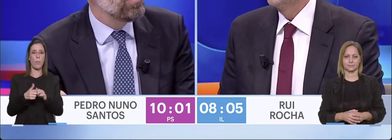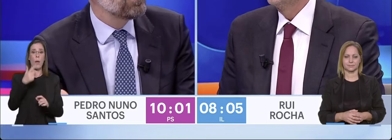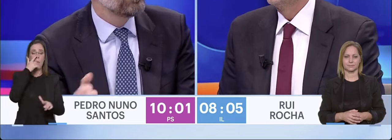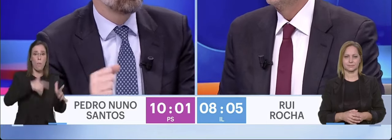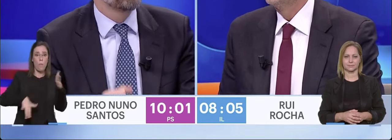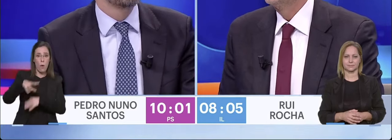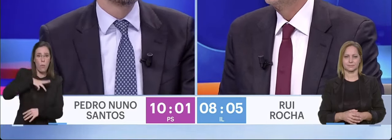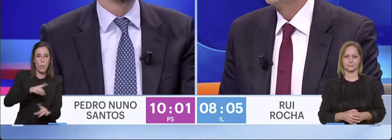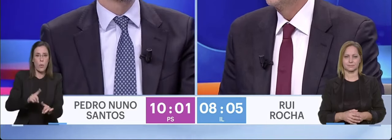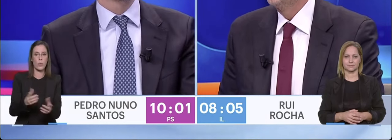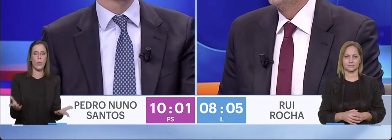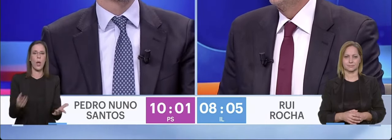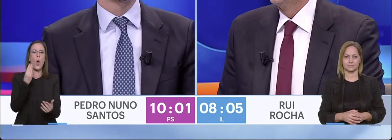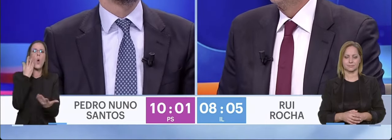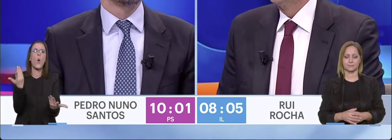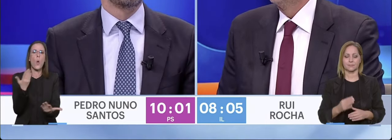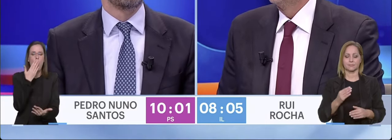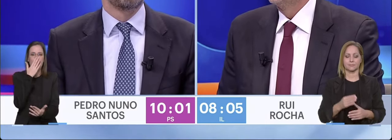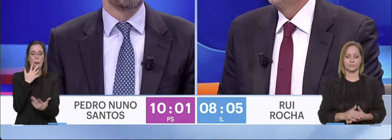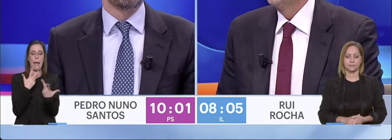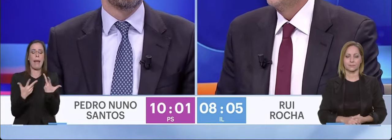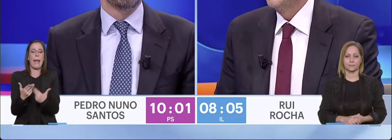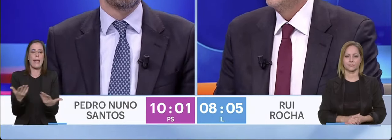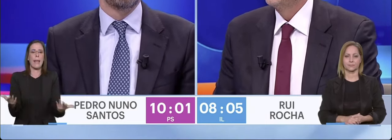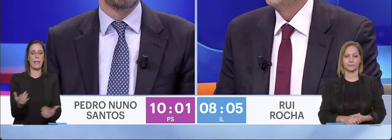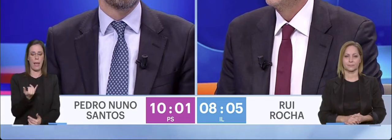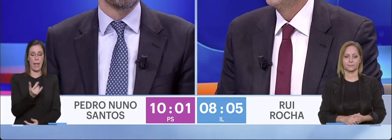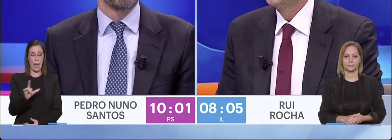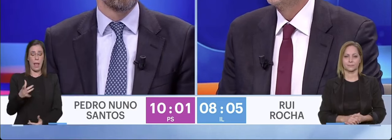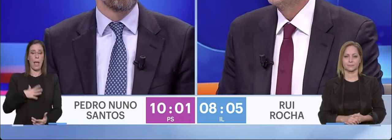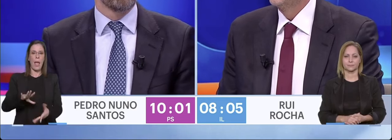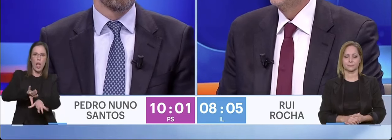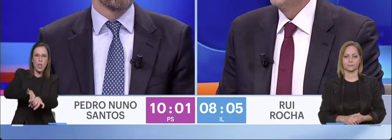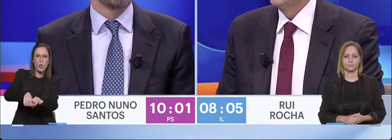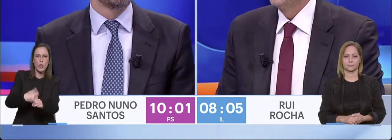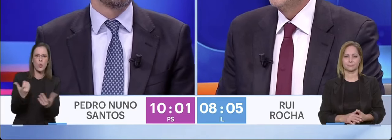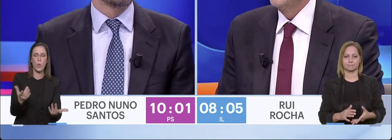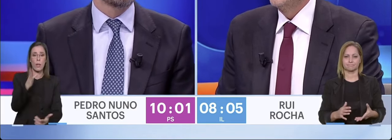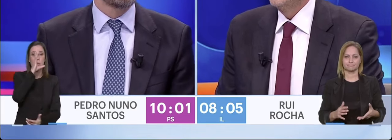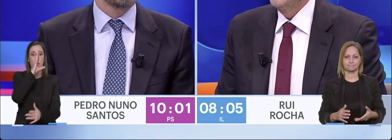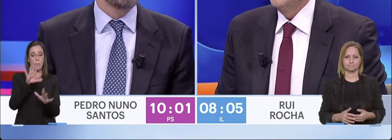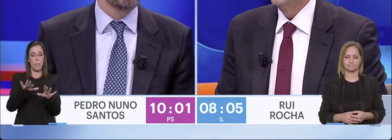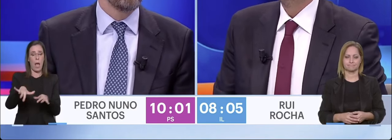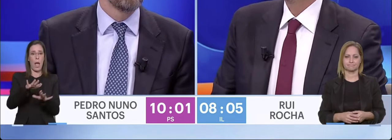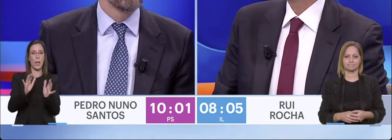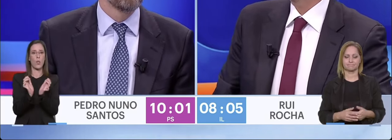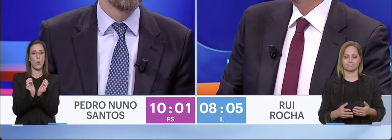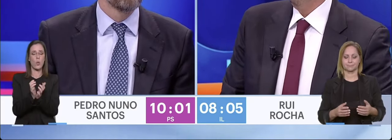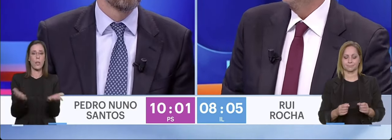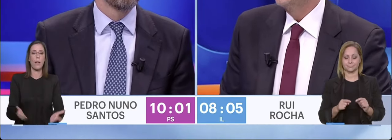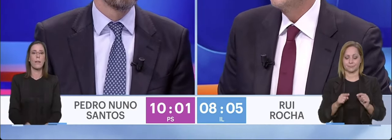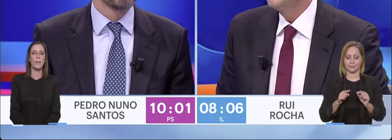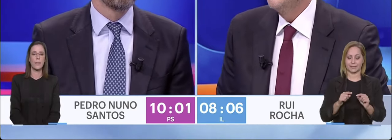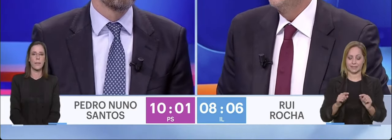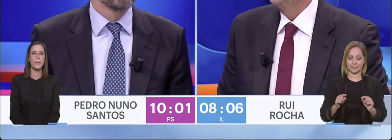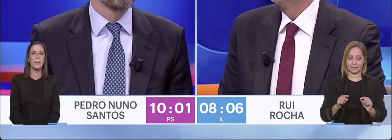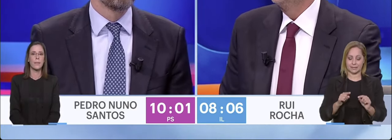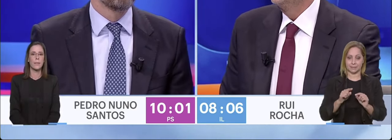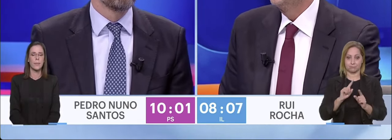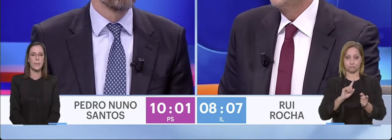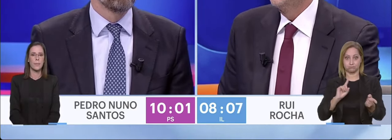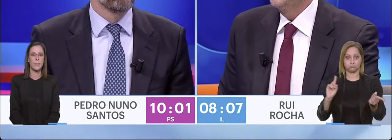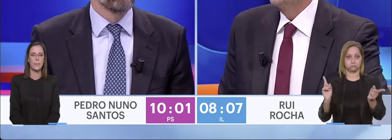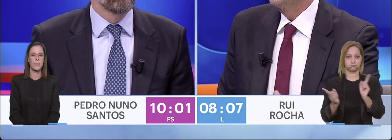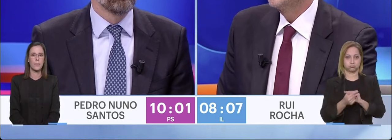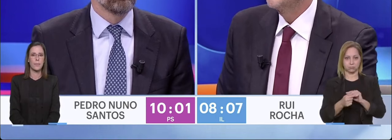do povo portuguêsa como é que reage esta crítica de que a iniciativa Liberal quer destruir o estado social ó Claro antes mais radical é